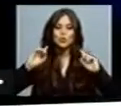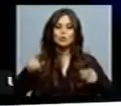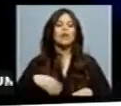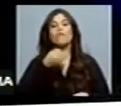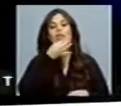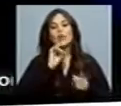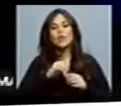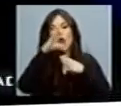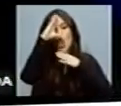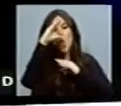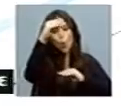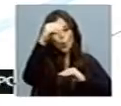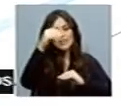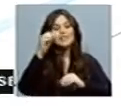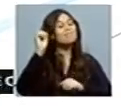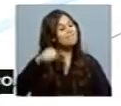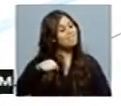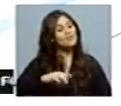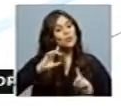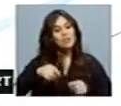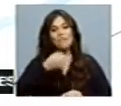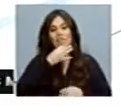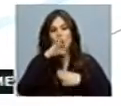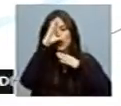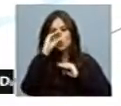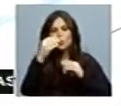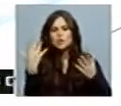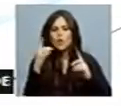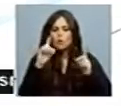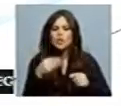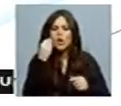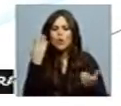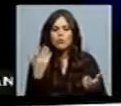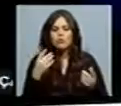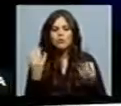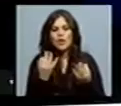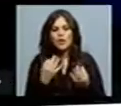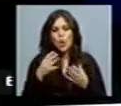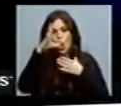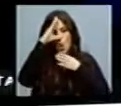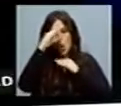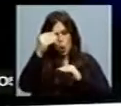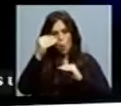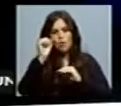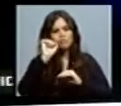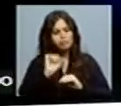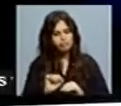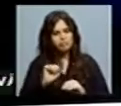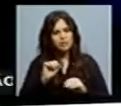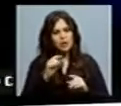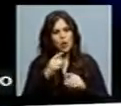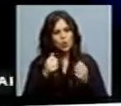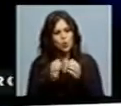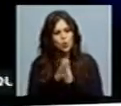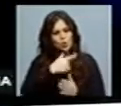falar de luas. Sim, vamos começar com luas e olha, vamos começar precisamente com a nossa própria lua, porque podia parecer que